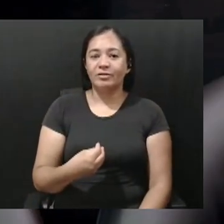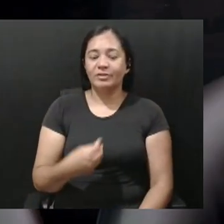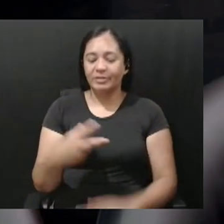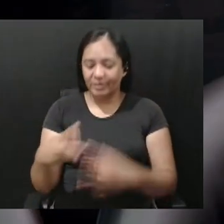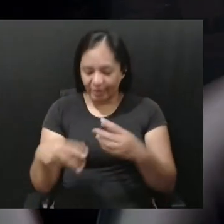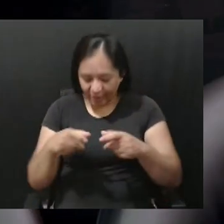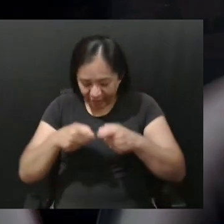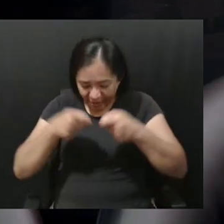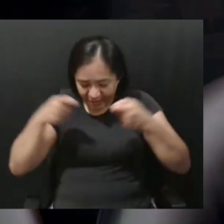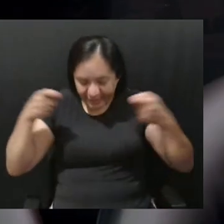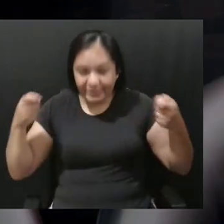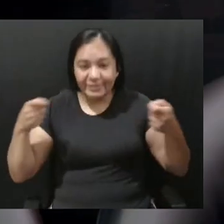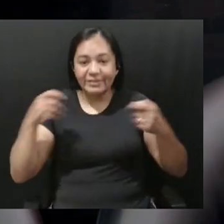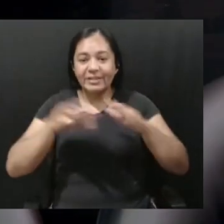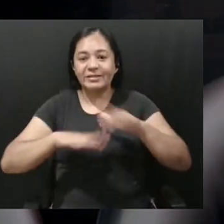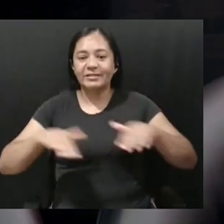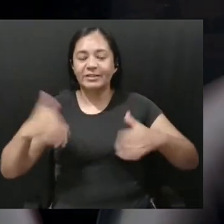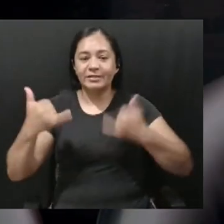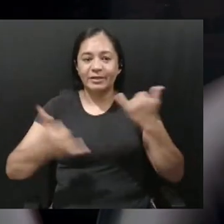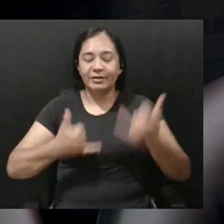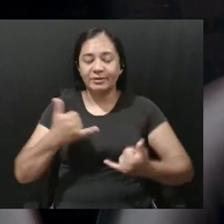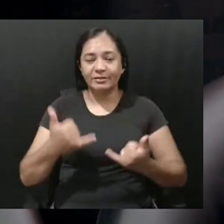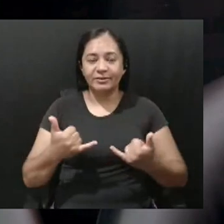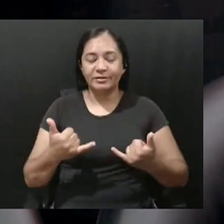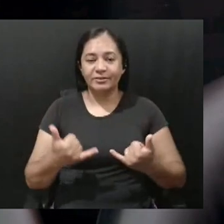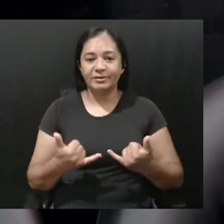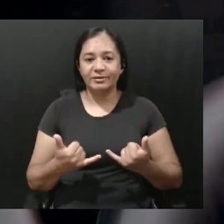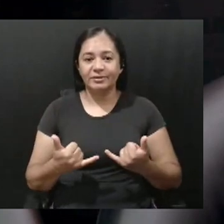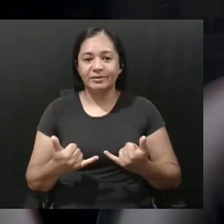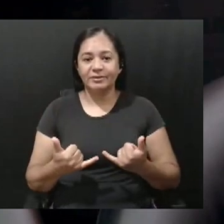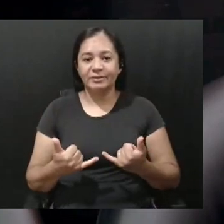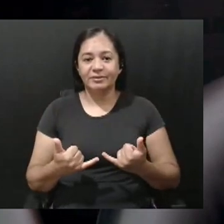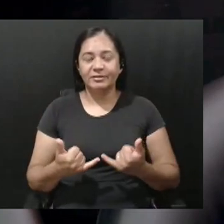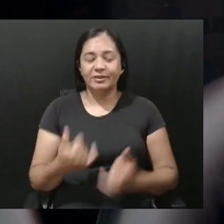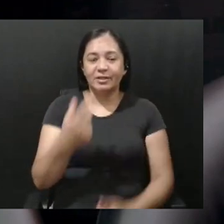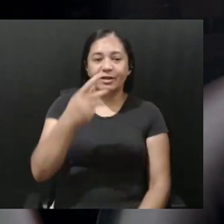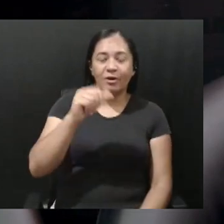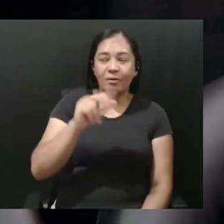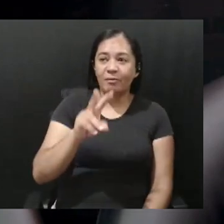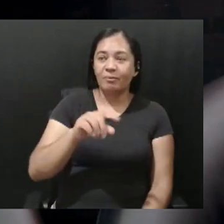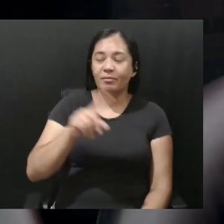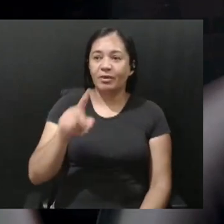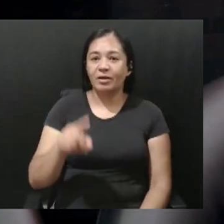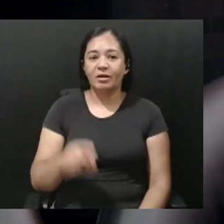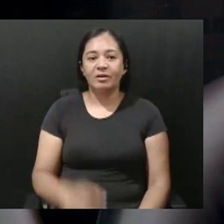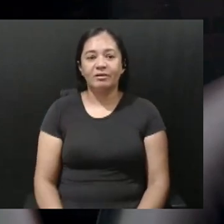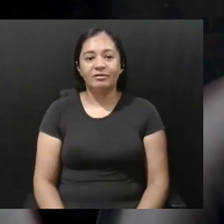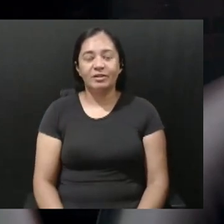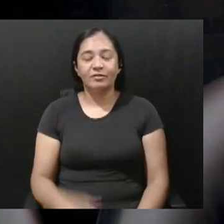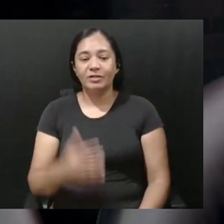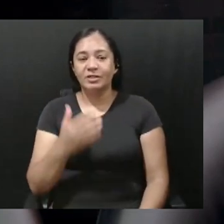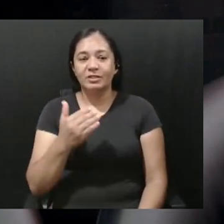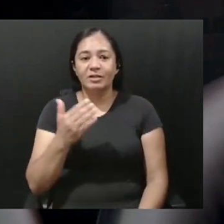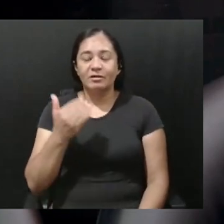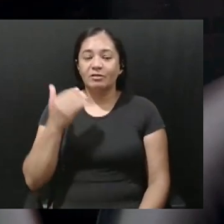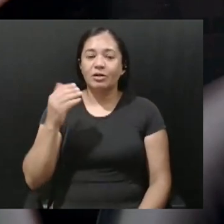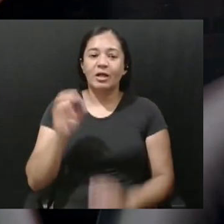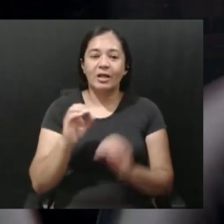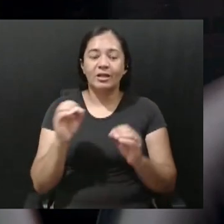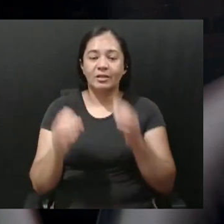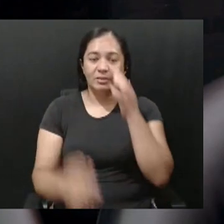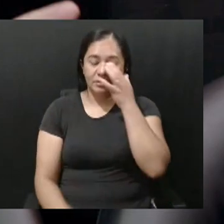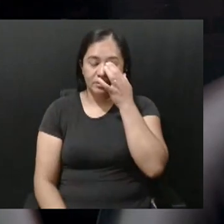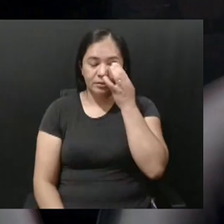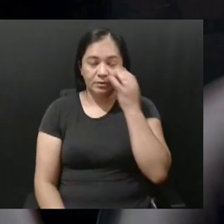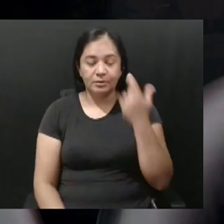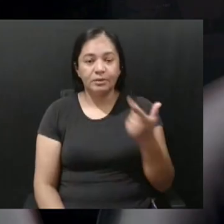assim, o pavê da sua tia que você não come faz tempo, né? E talvez as outras coisas, né? O tio